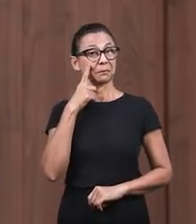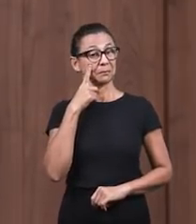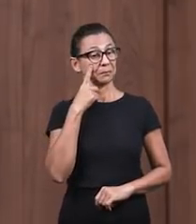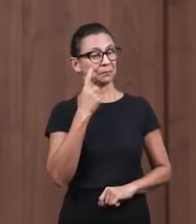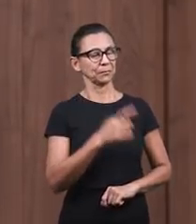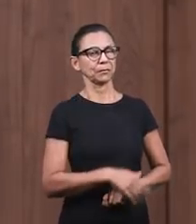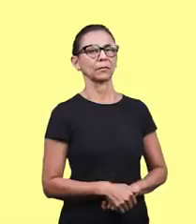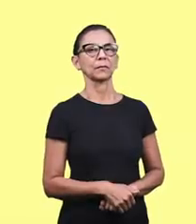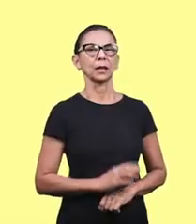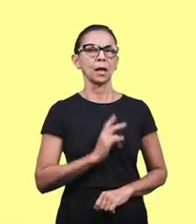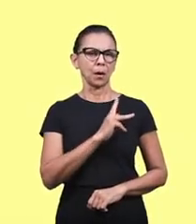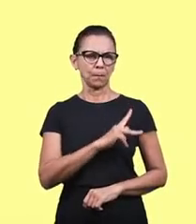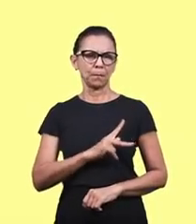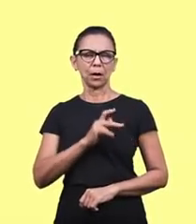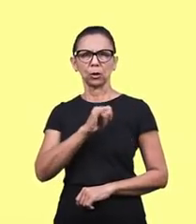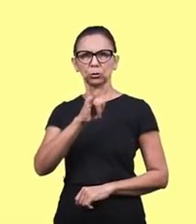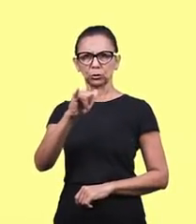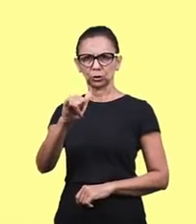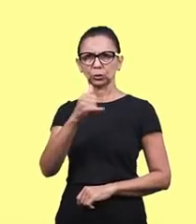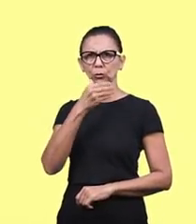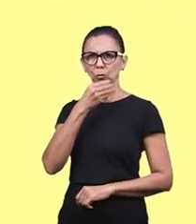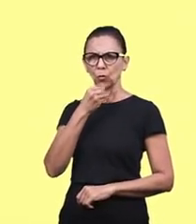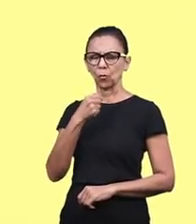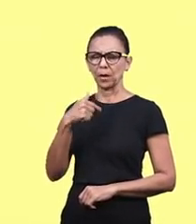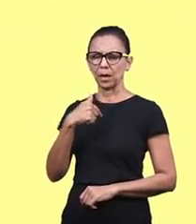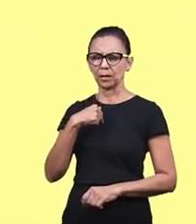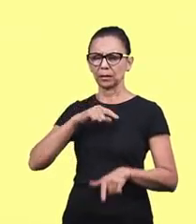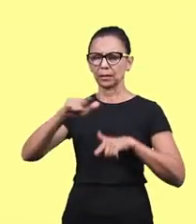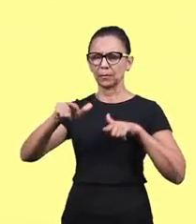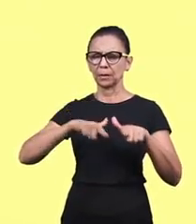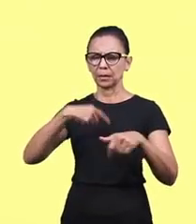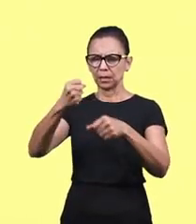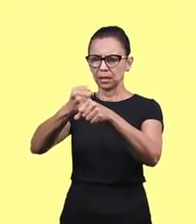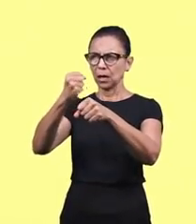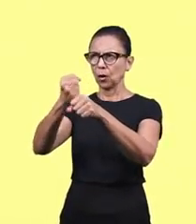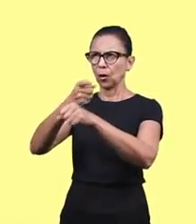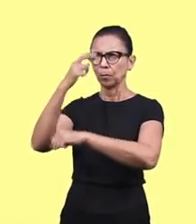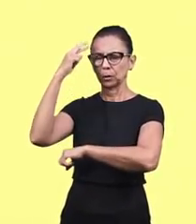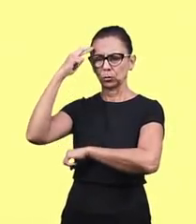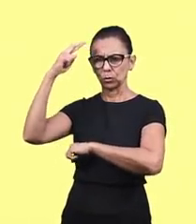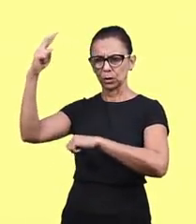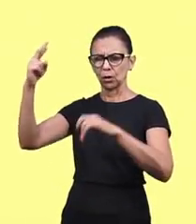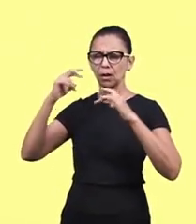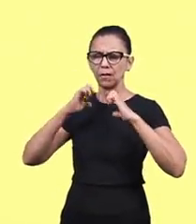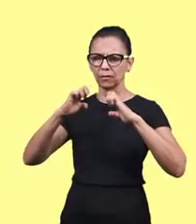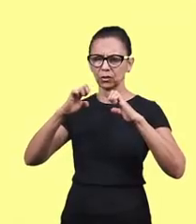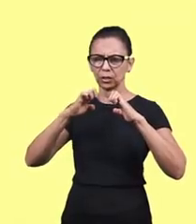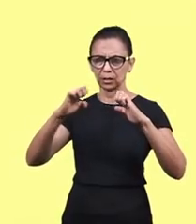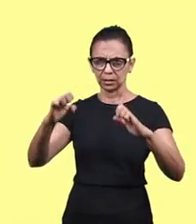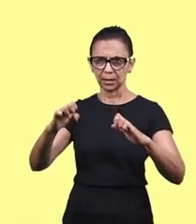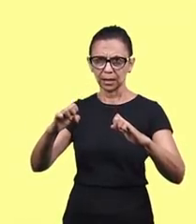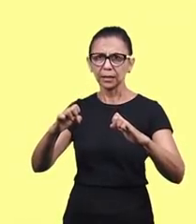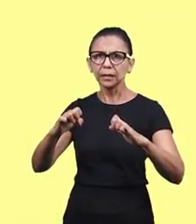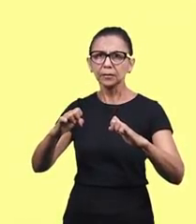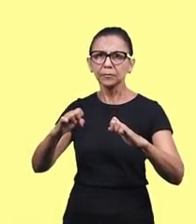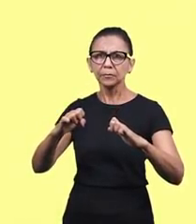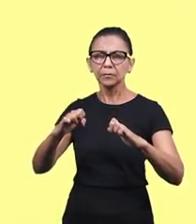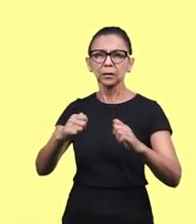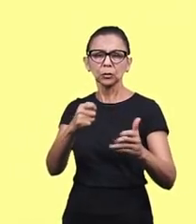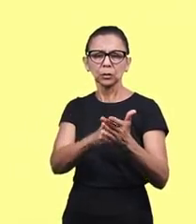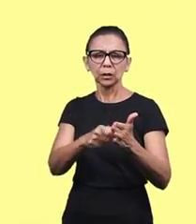que diz assim: Combati o bom combate, acabei a carreira e guardei a